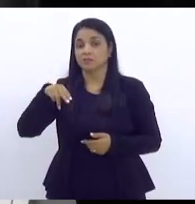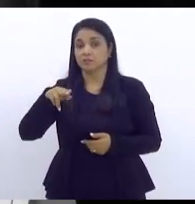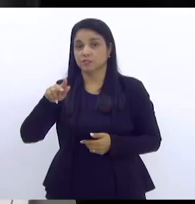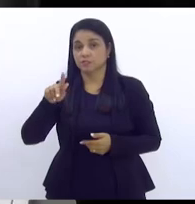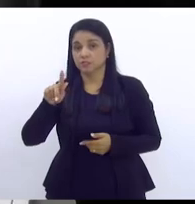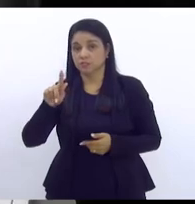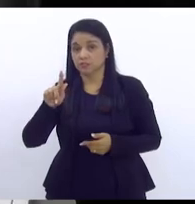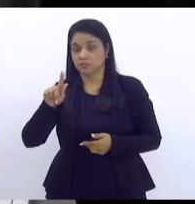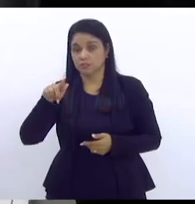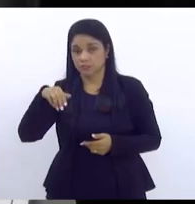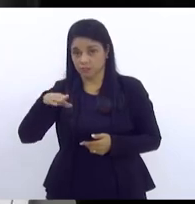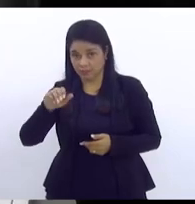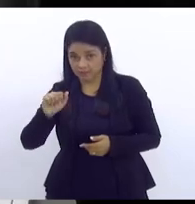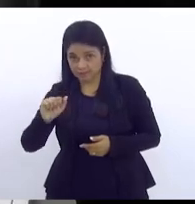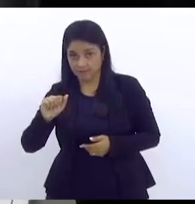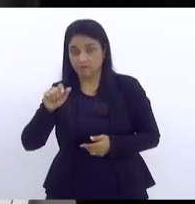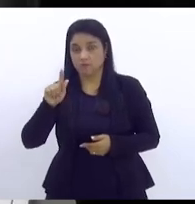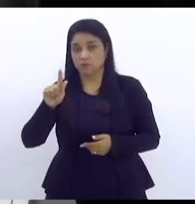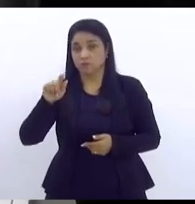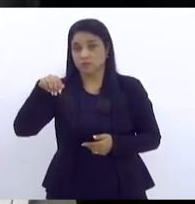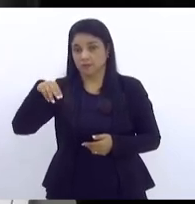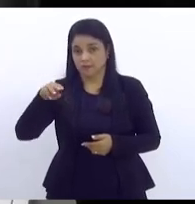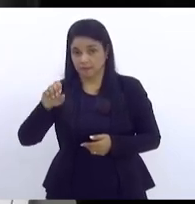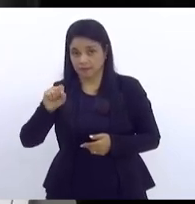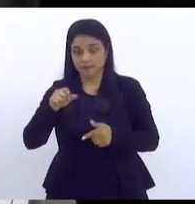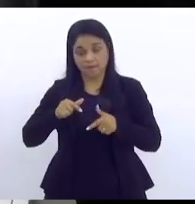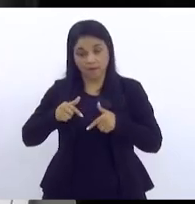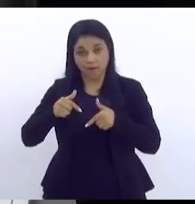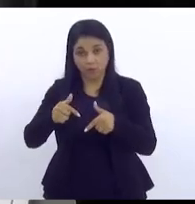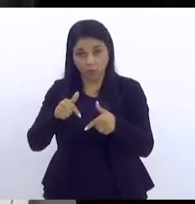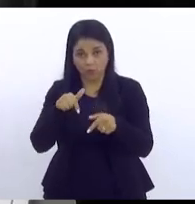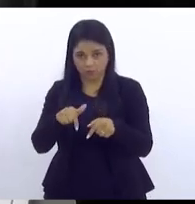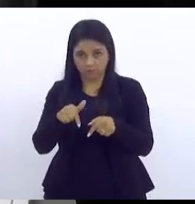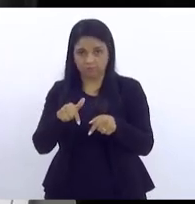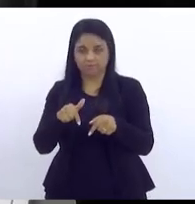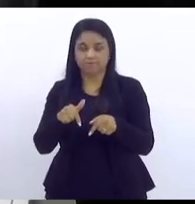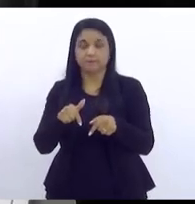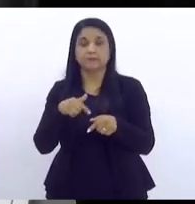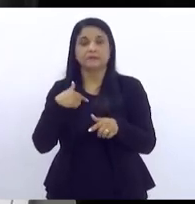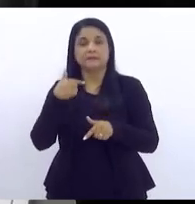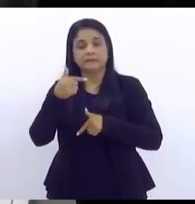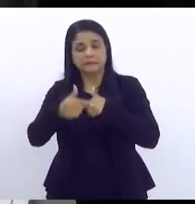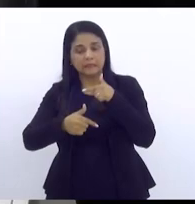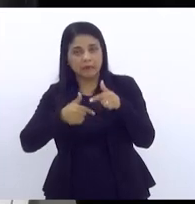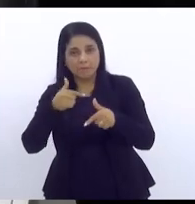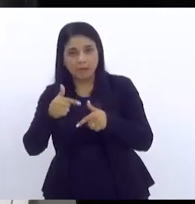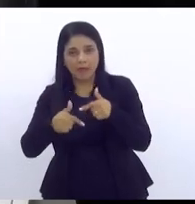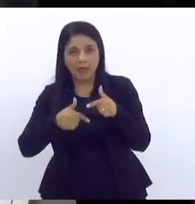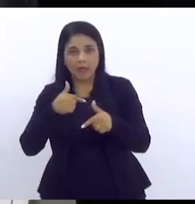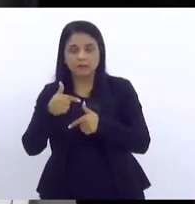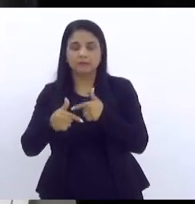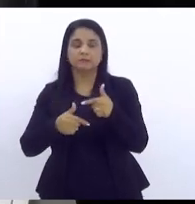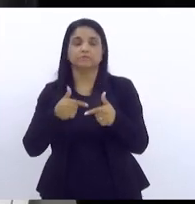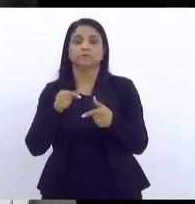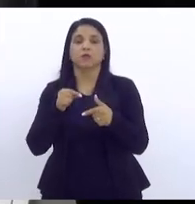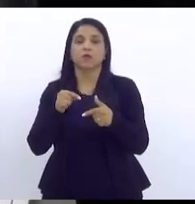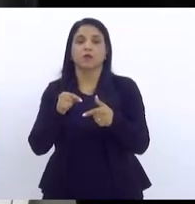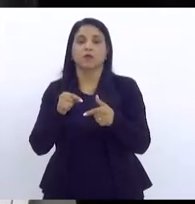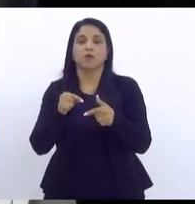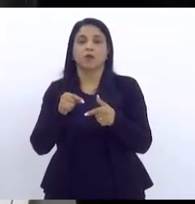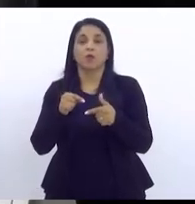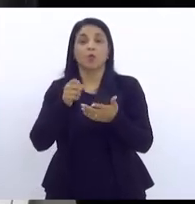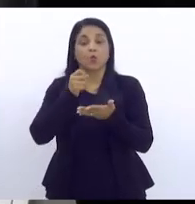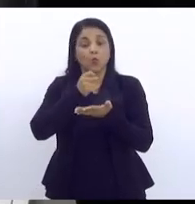atuando na verdade eu costumo até eh dizer né porque a gente trabalha a nossa Bíblia é justamente o